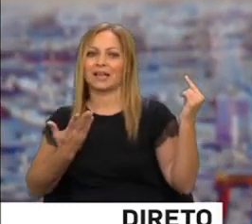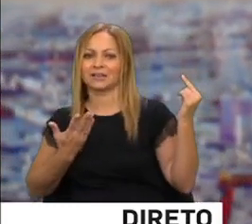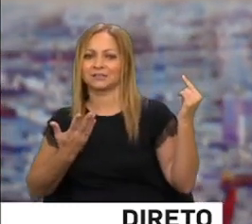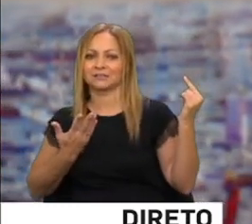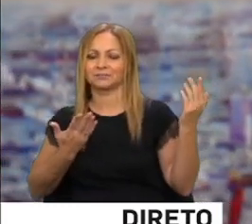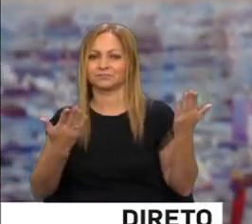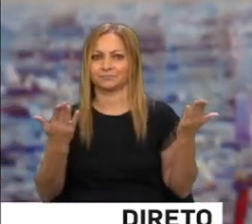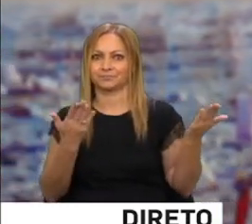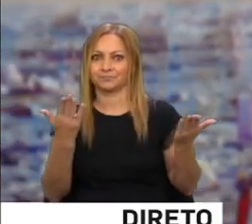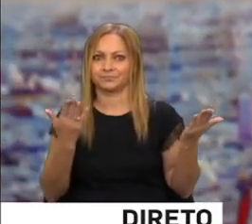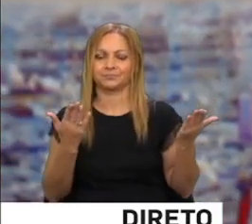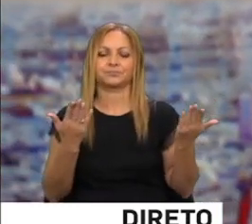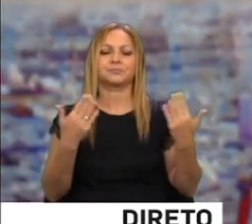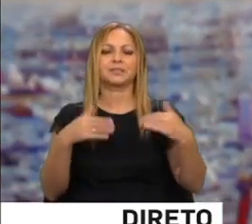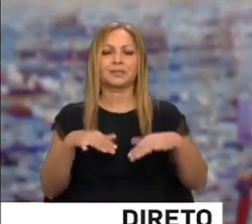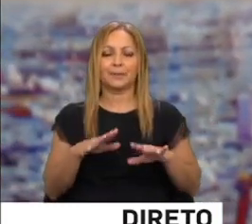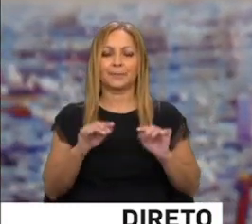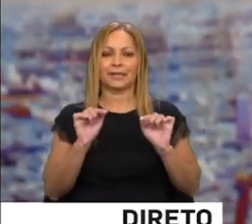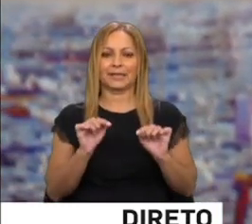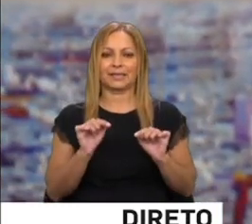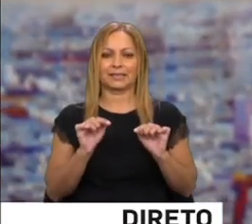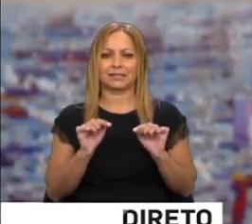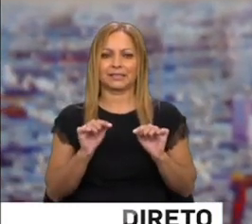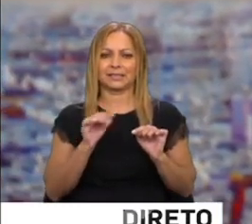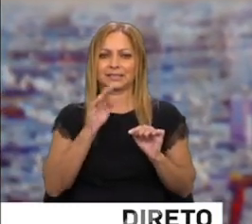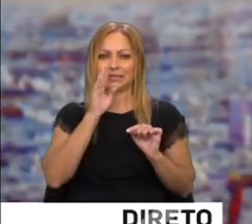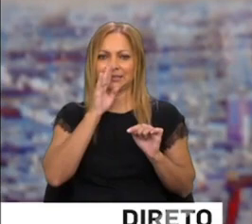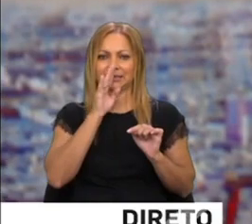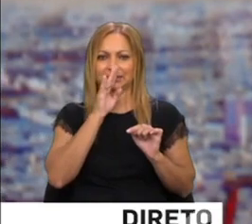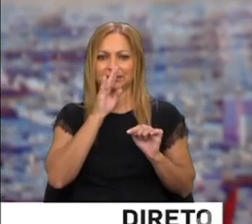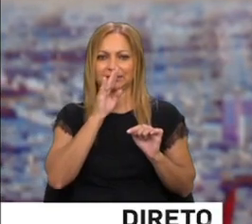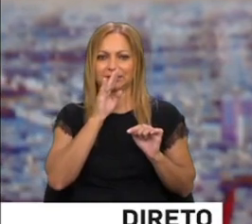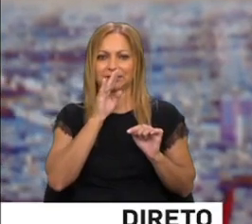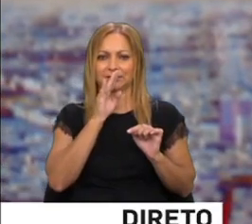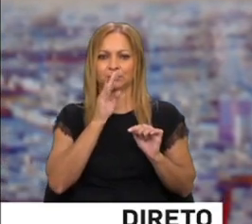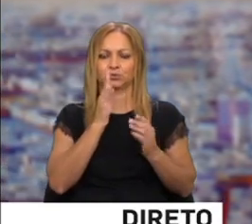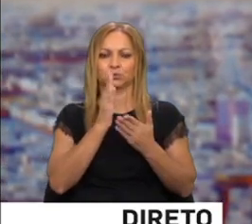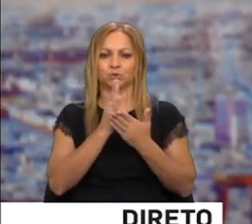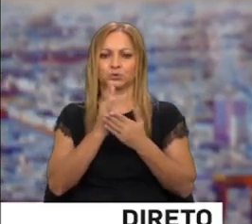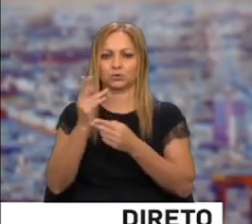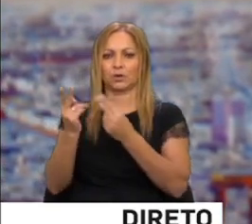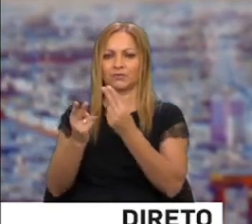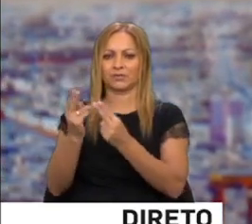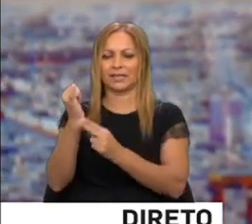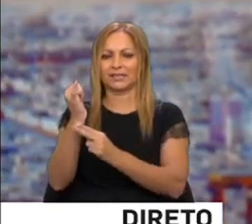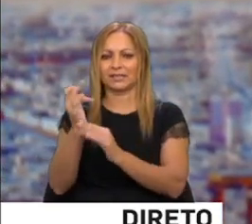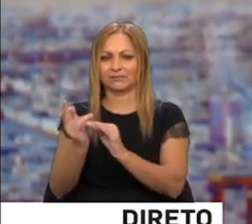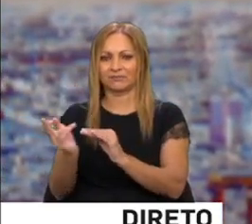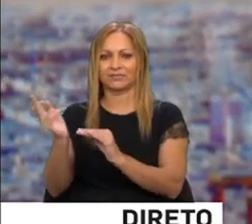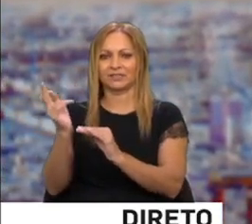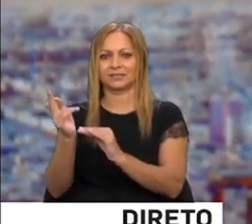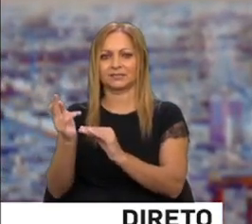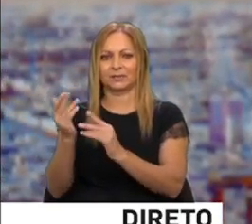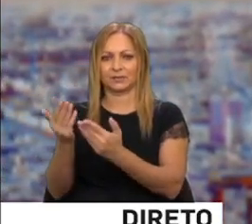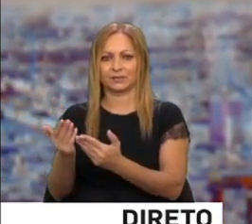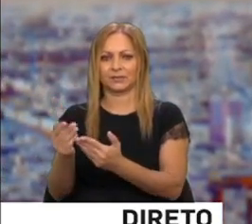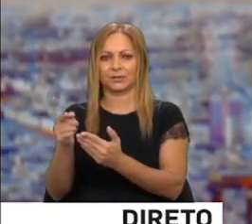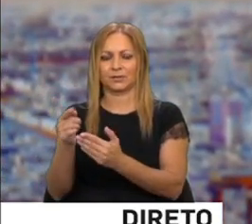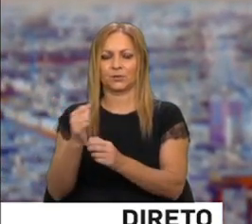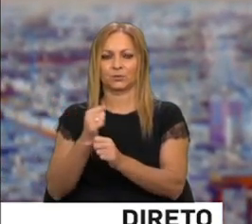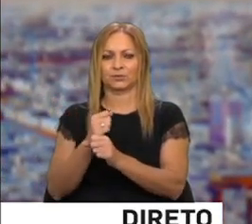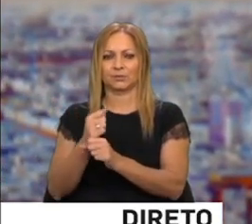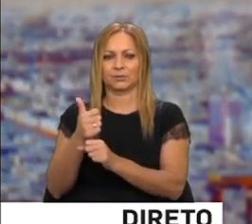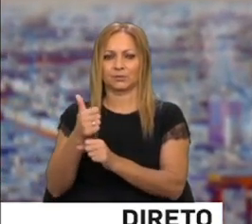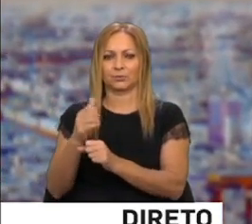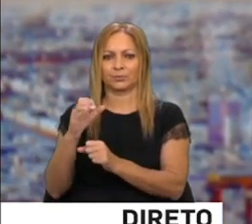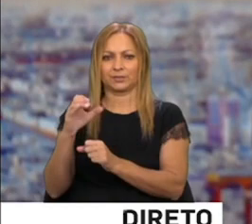poderiam jogar a partida A questão aqui é que se olhar semente apenas para inflação e neste sentido o papel do BC